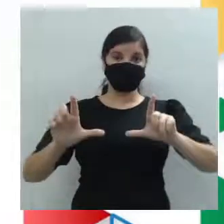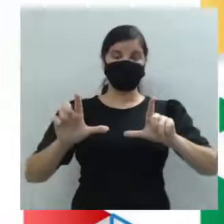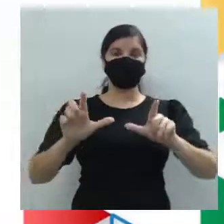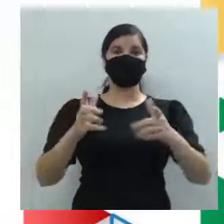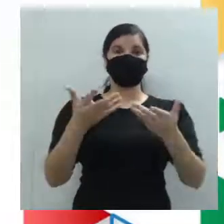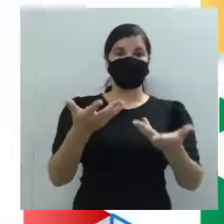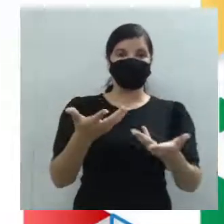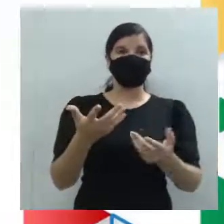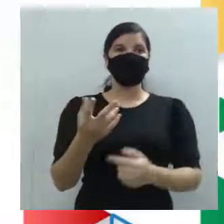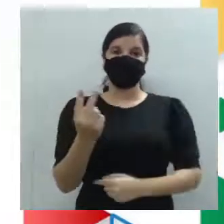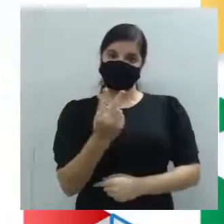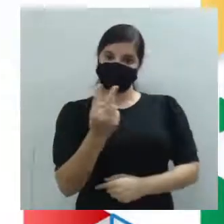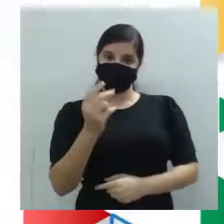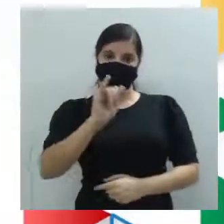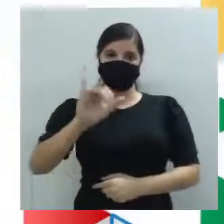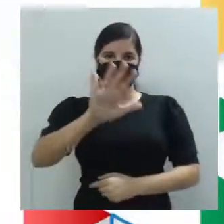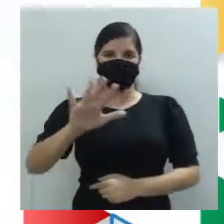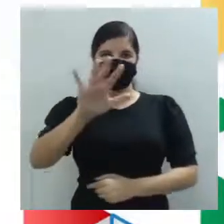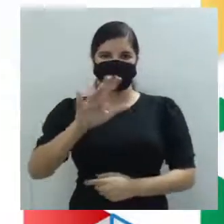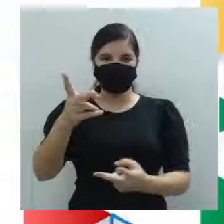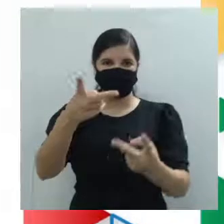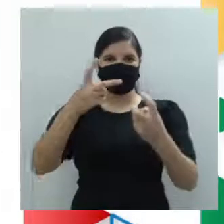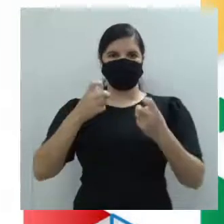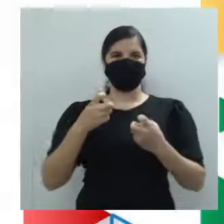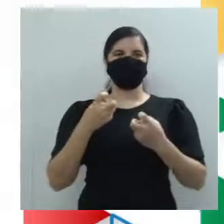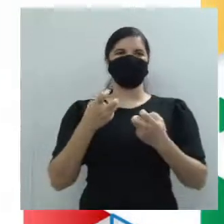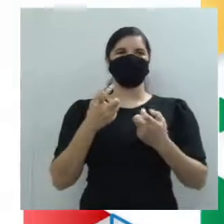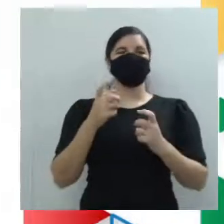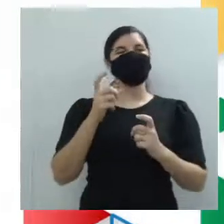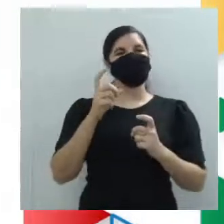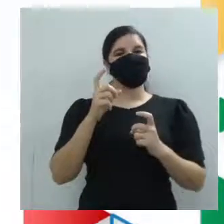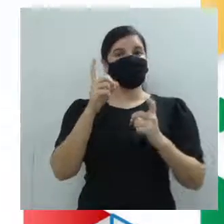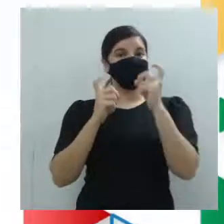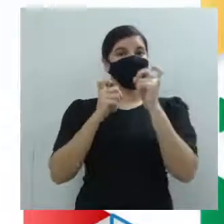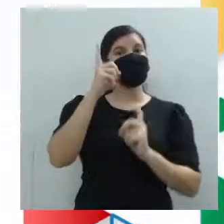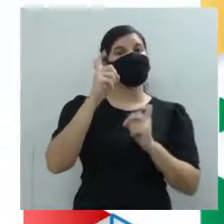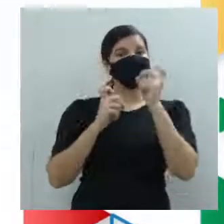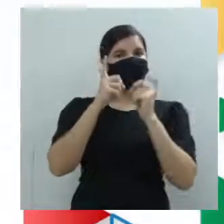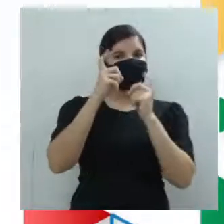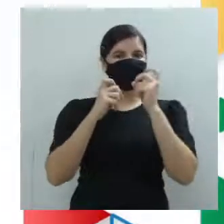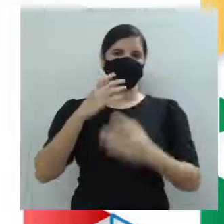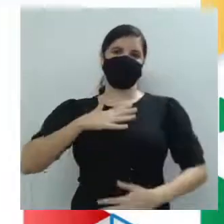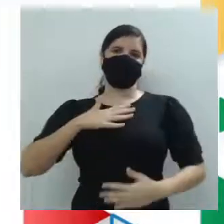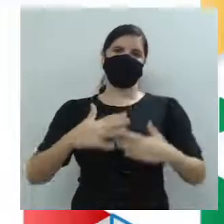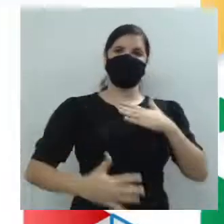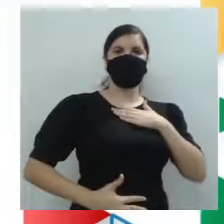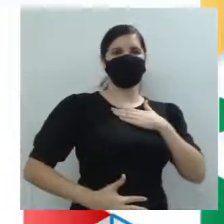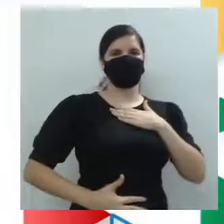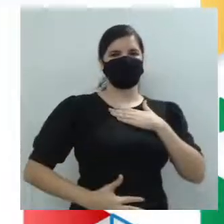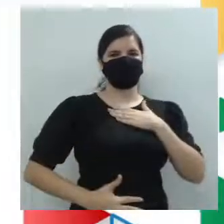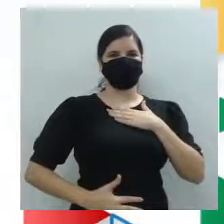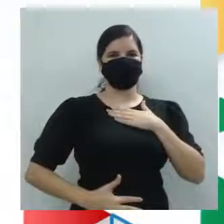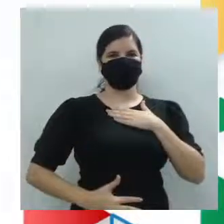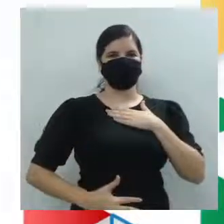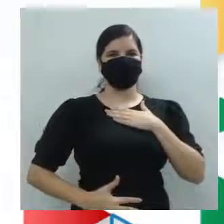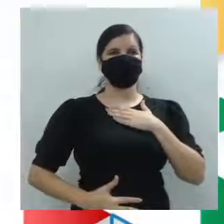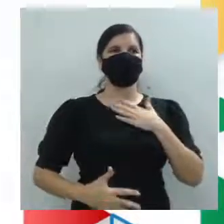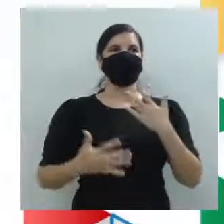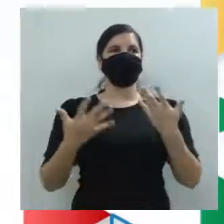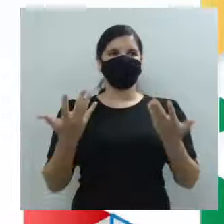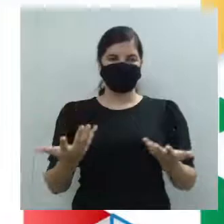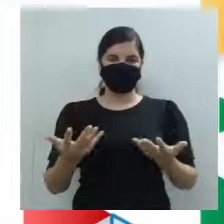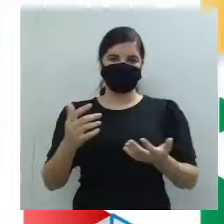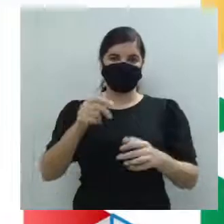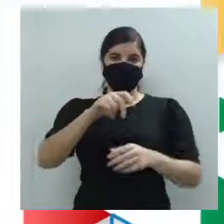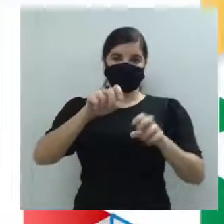só mais duas fotografias para observarmos especialmente o quê? A expressão do corpo. Os alunos sentados atentos e